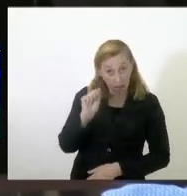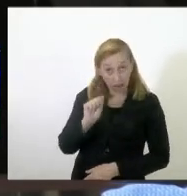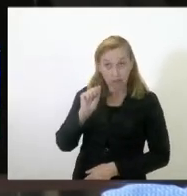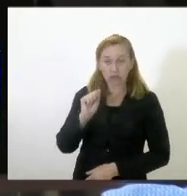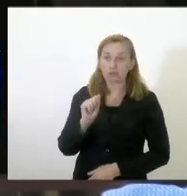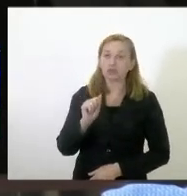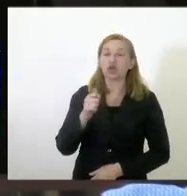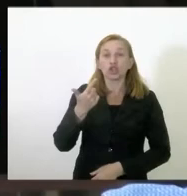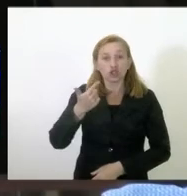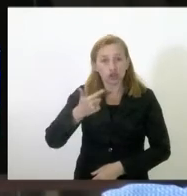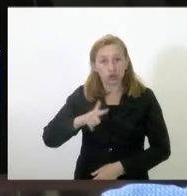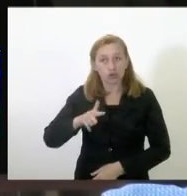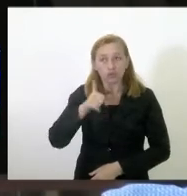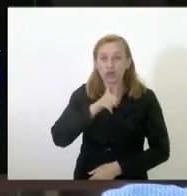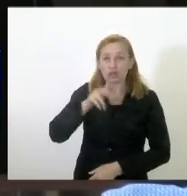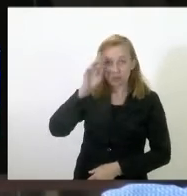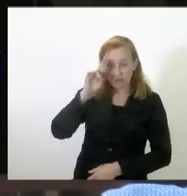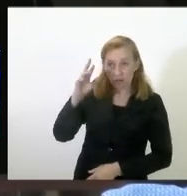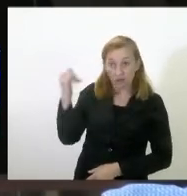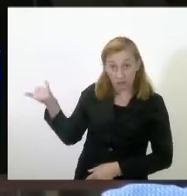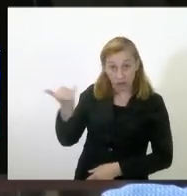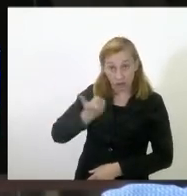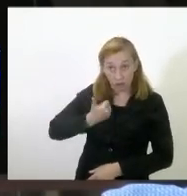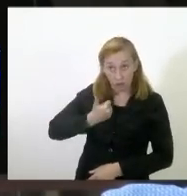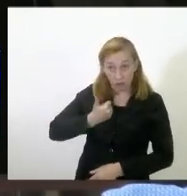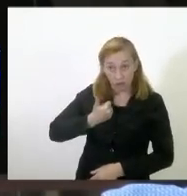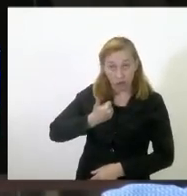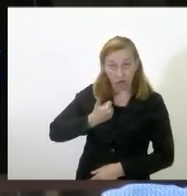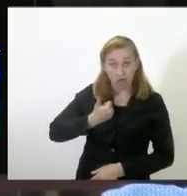senhora uma vez me disse que foi PQD.